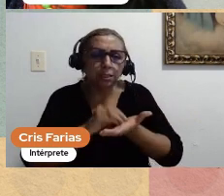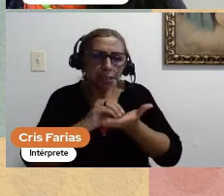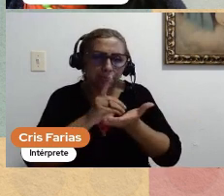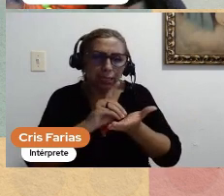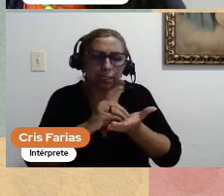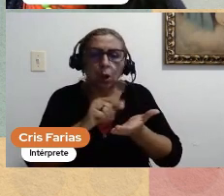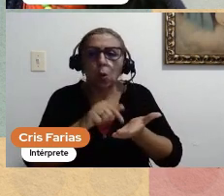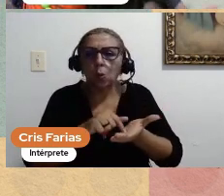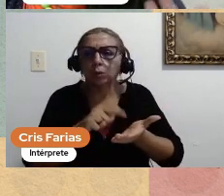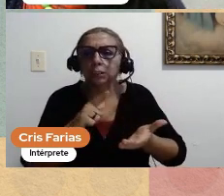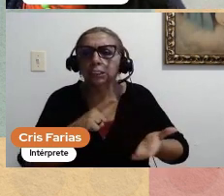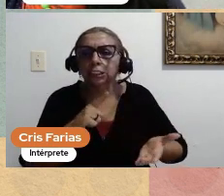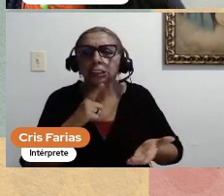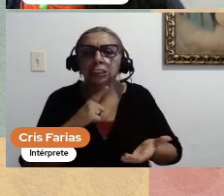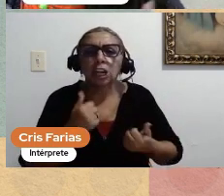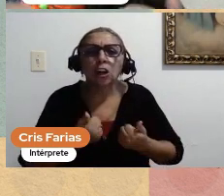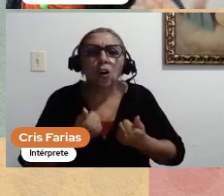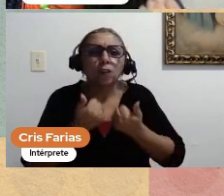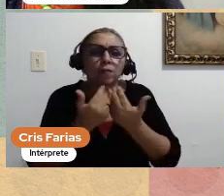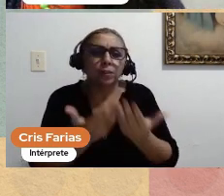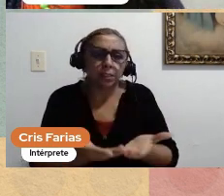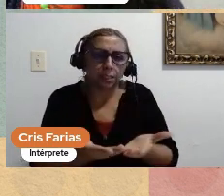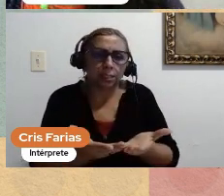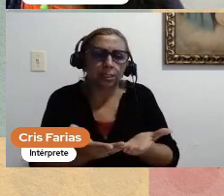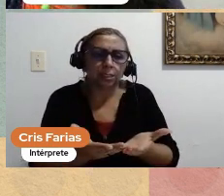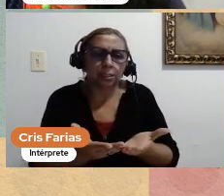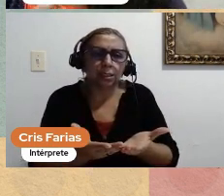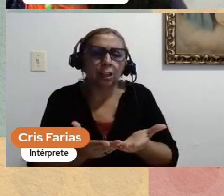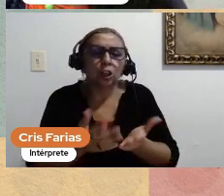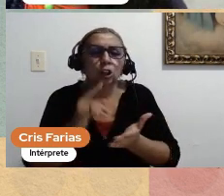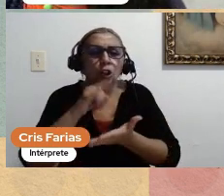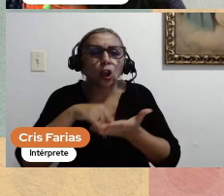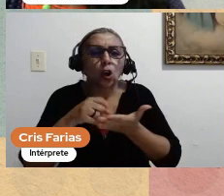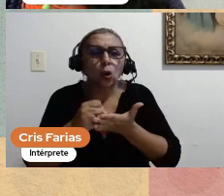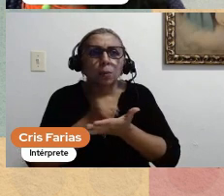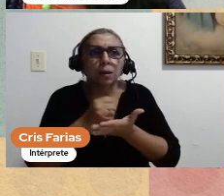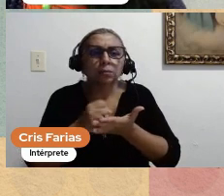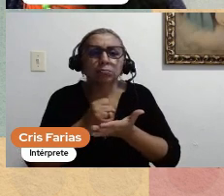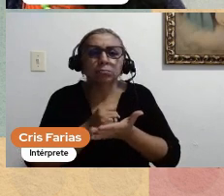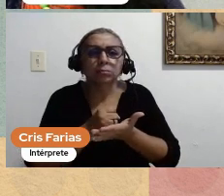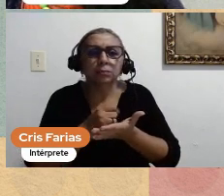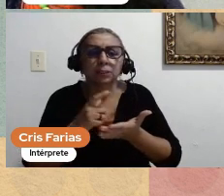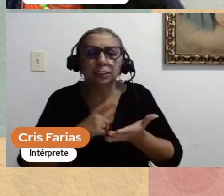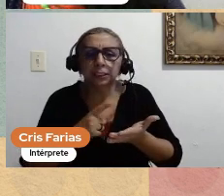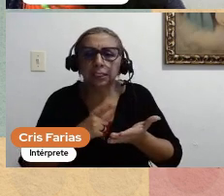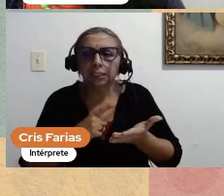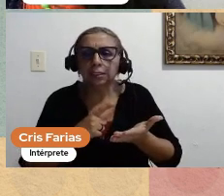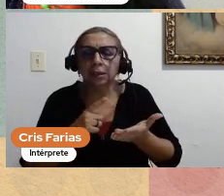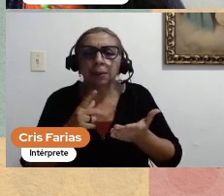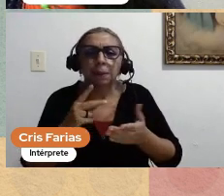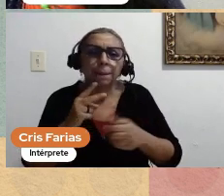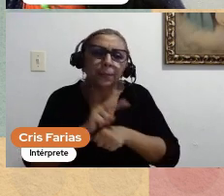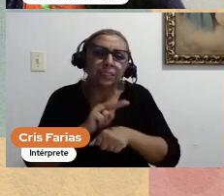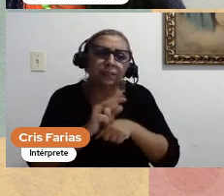tinha como oferecer, como documentar, uma versão preliminar do Manual de Preservação